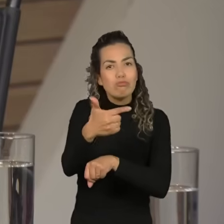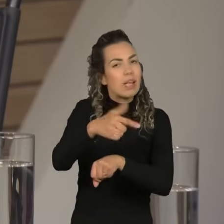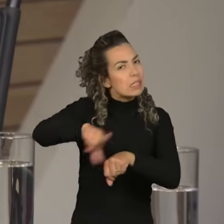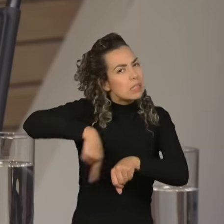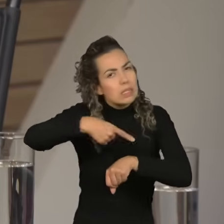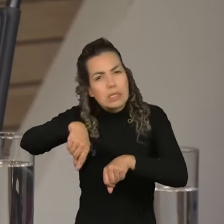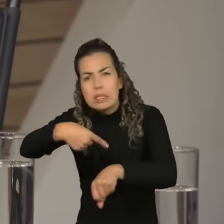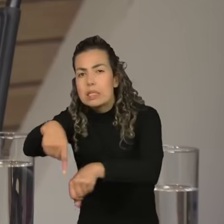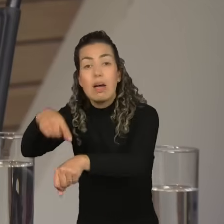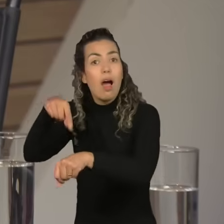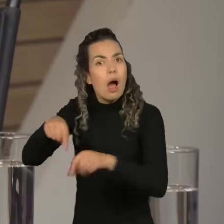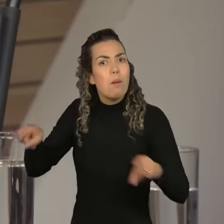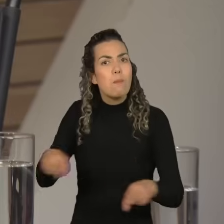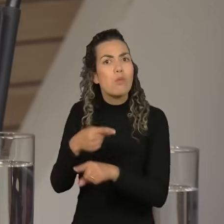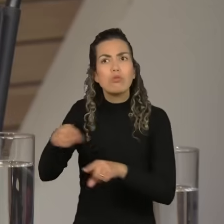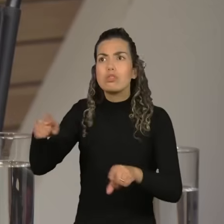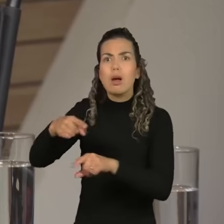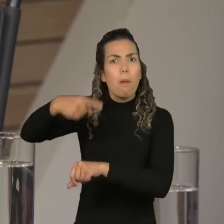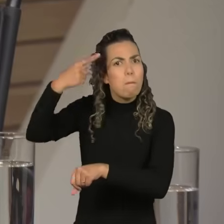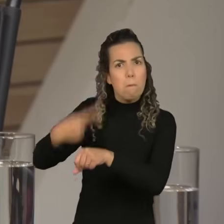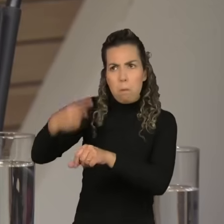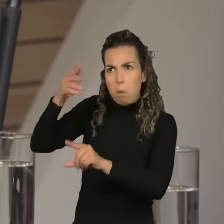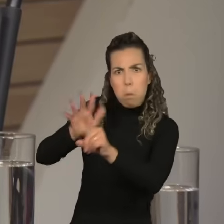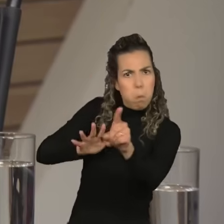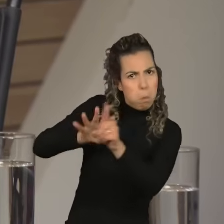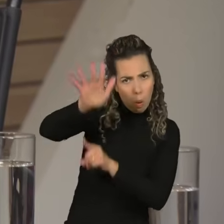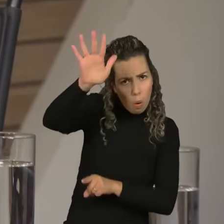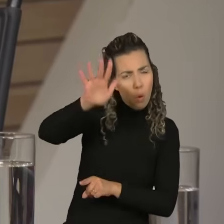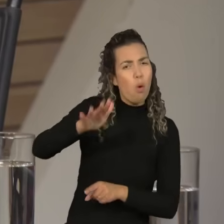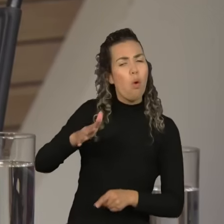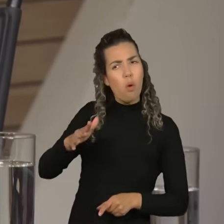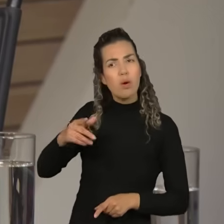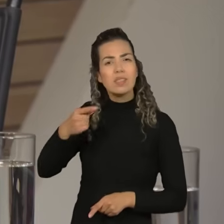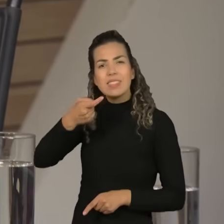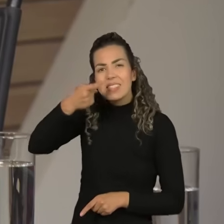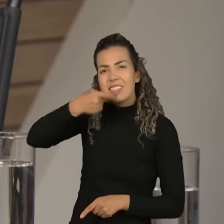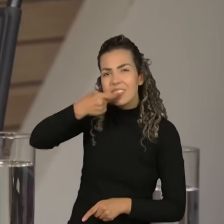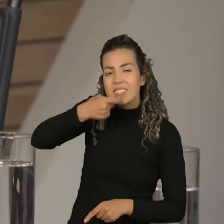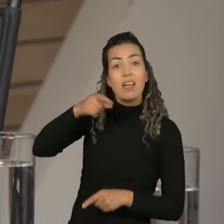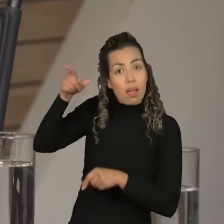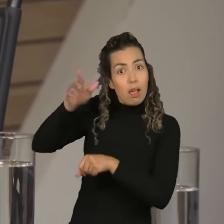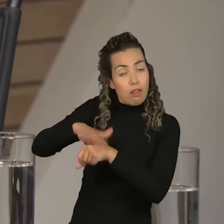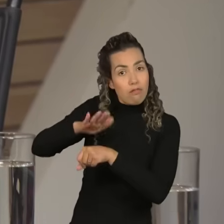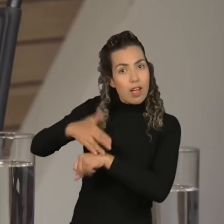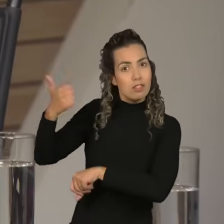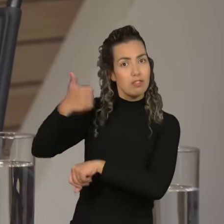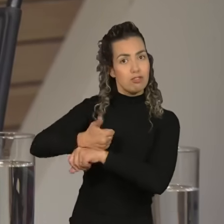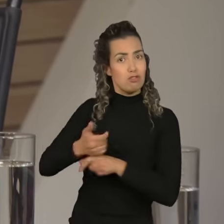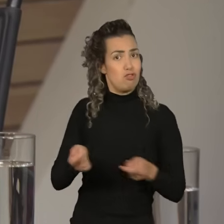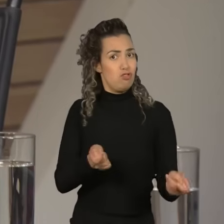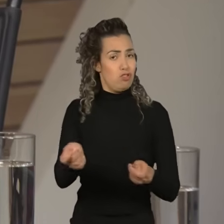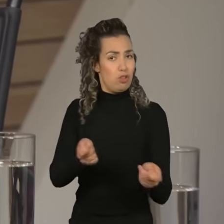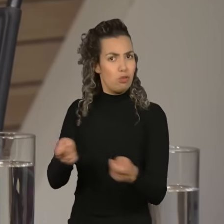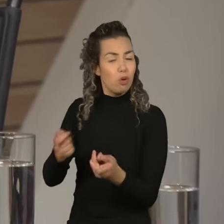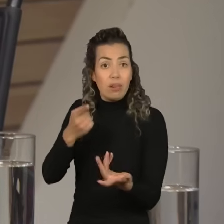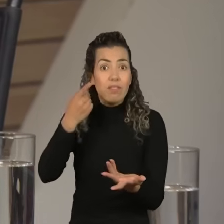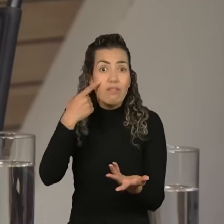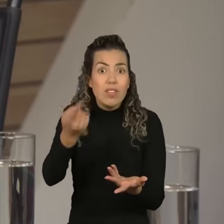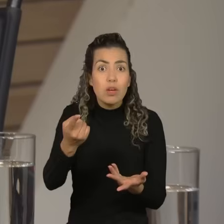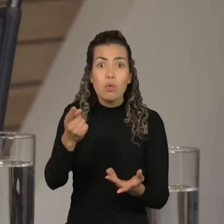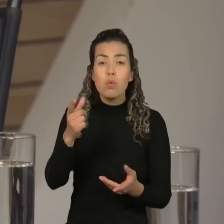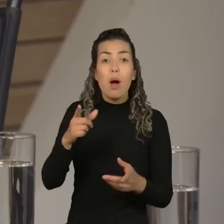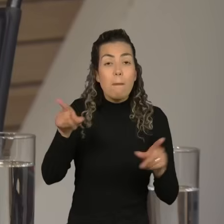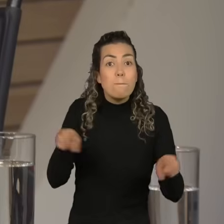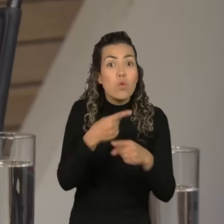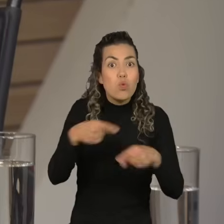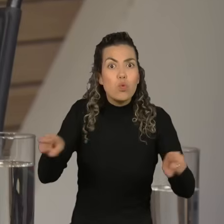essa canção, que é um show que é dirigido pelo Ney Matogrosso. Se você for analisar a quantidade de palavras vida